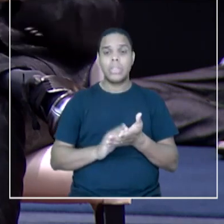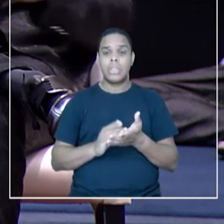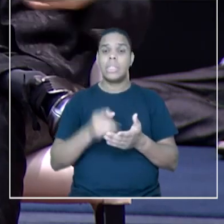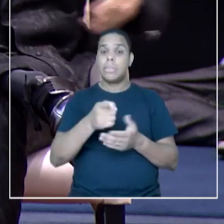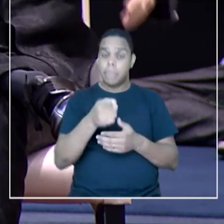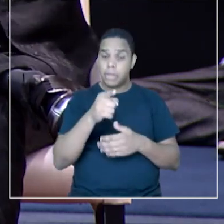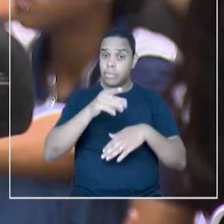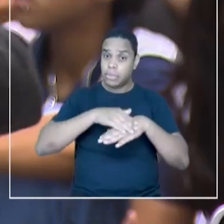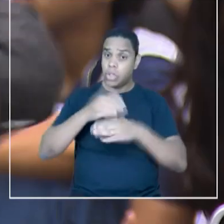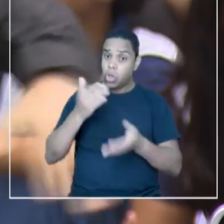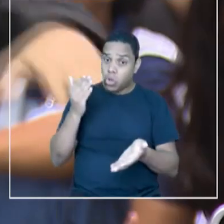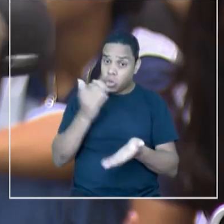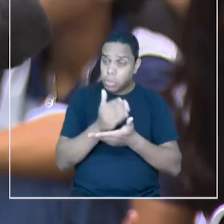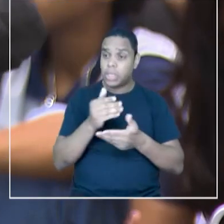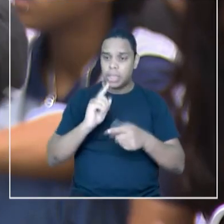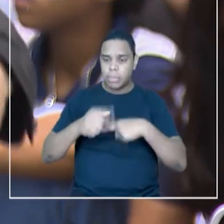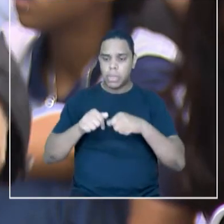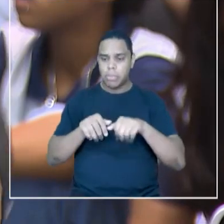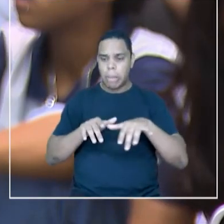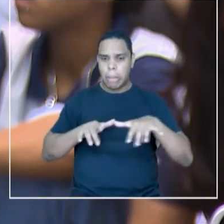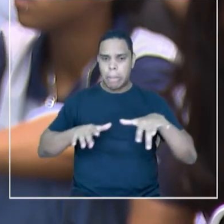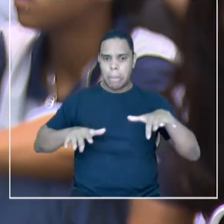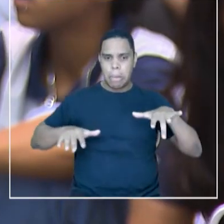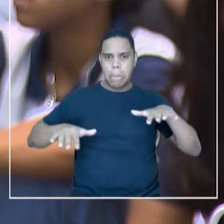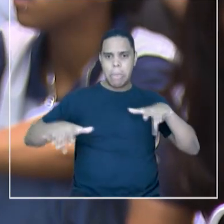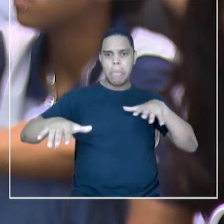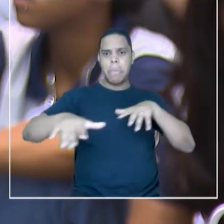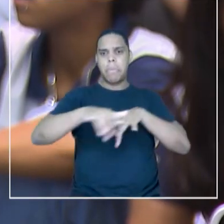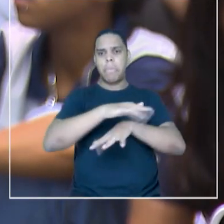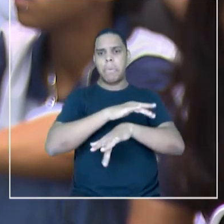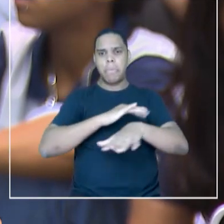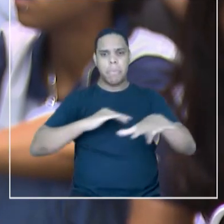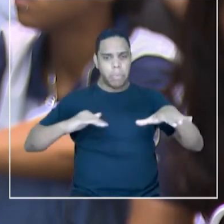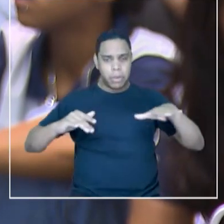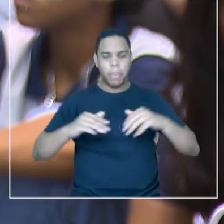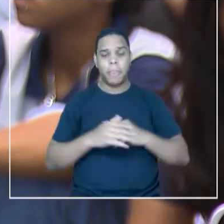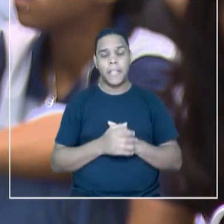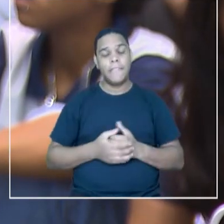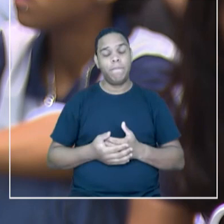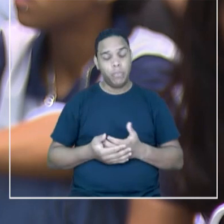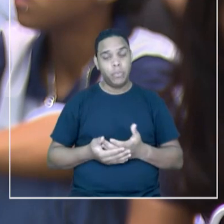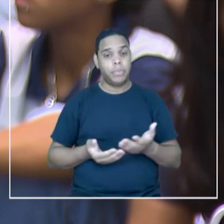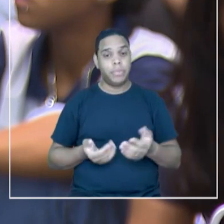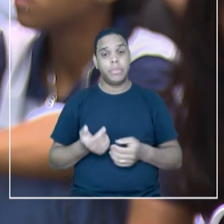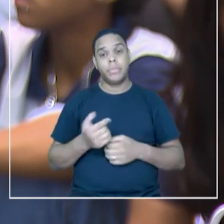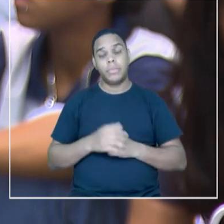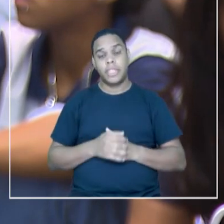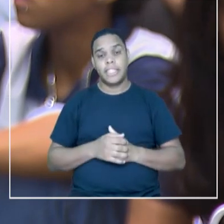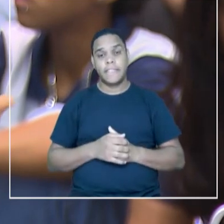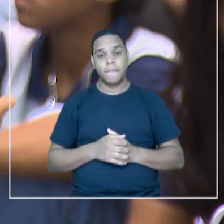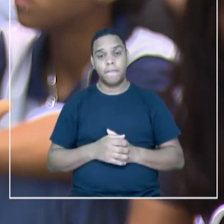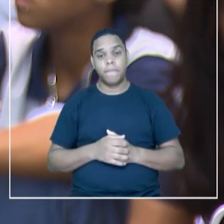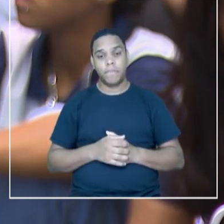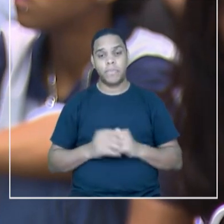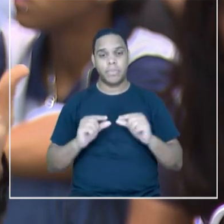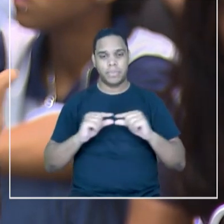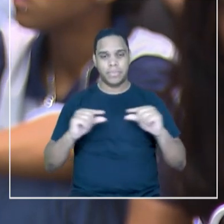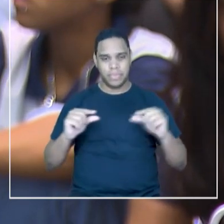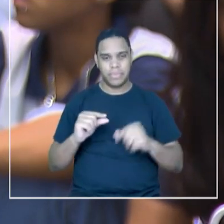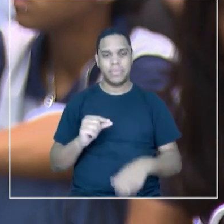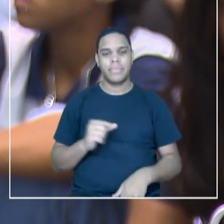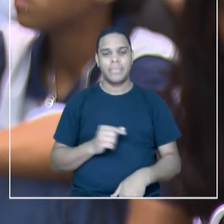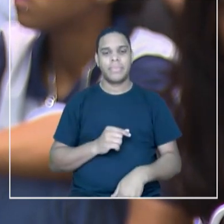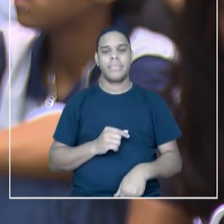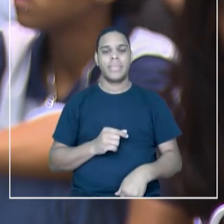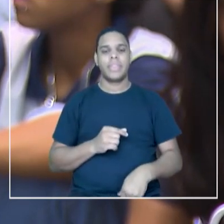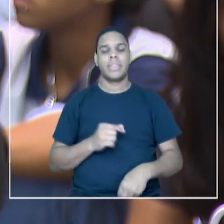movimento para que aquele todo aconteça, sabe? Então, tipo, eu sinceramente acredito só que aquela frase do Ubuntu, né, que eu aprendi na África,